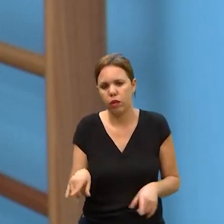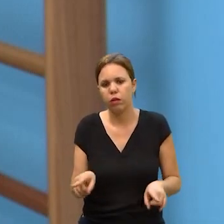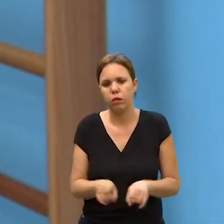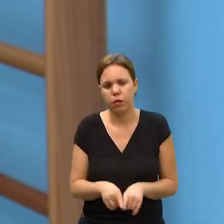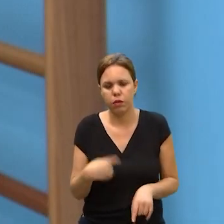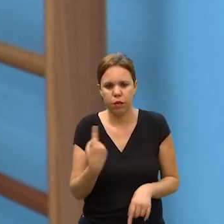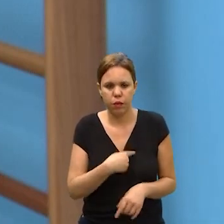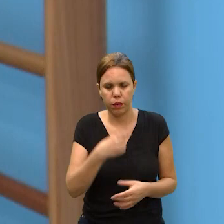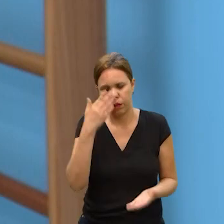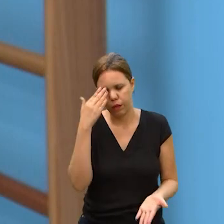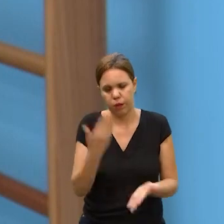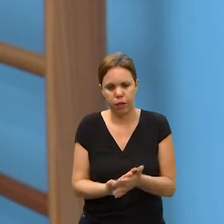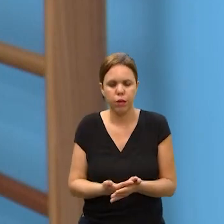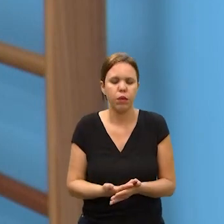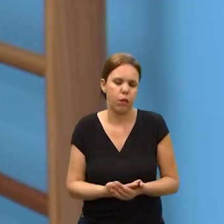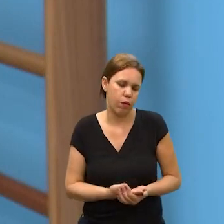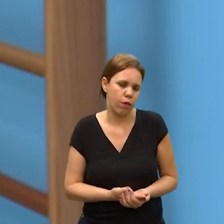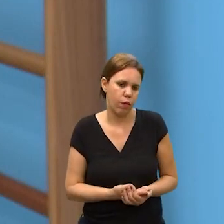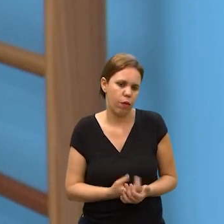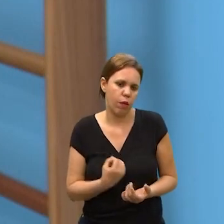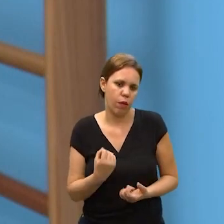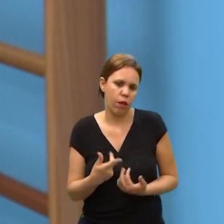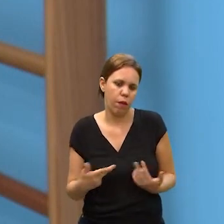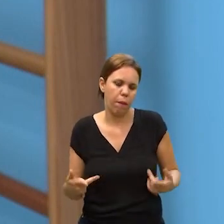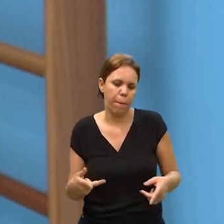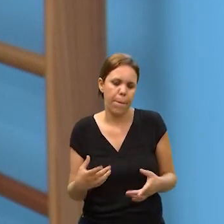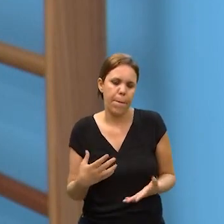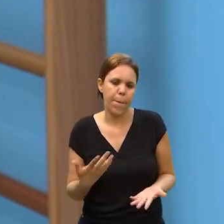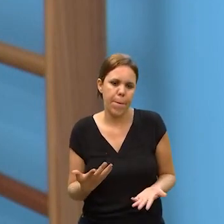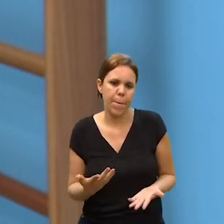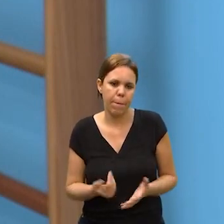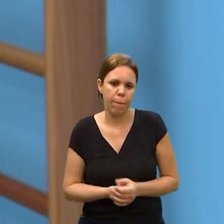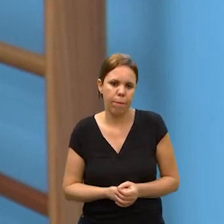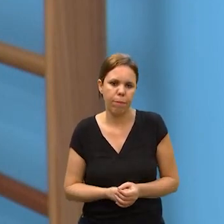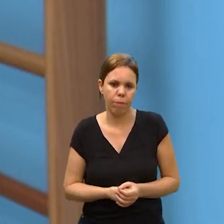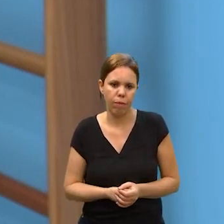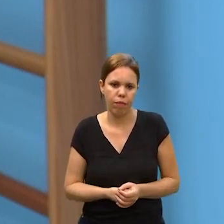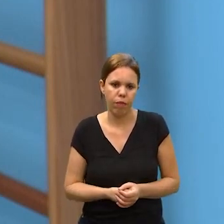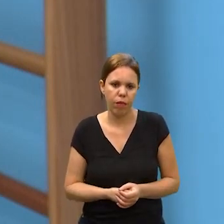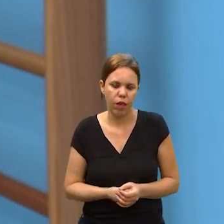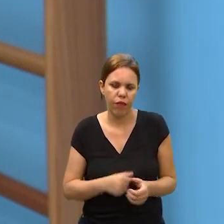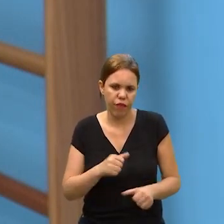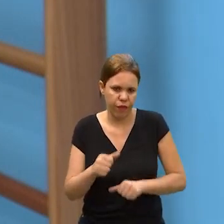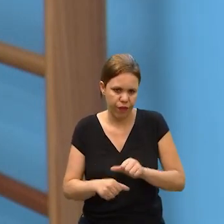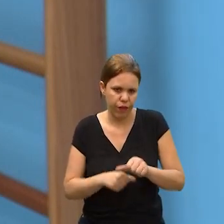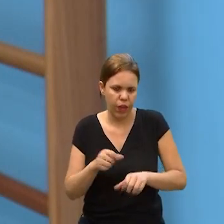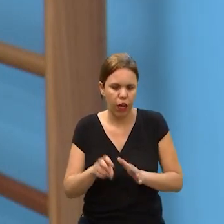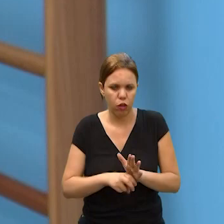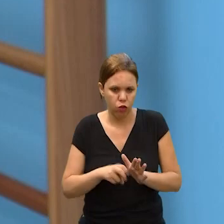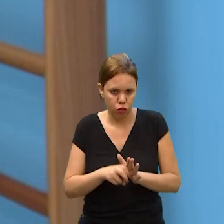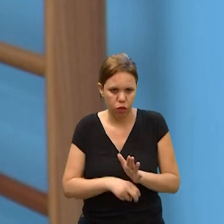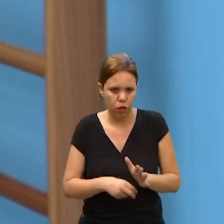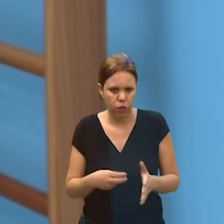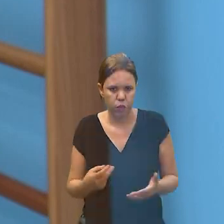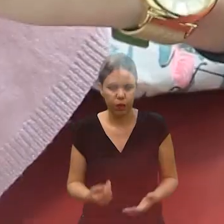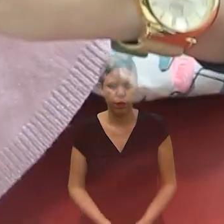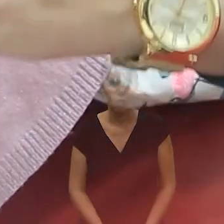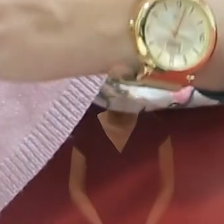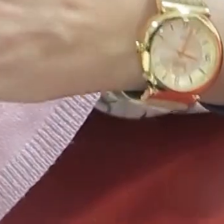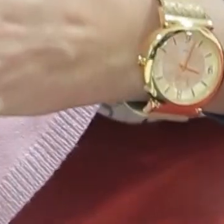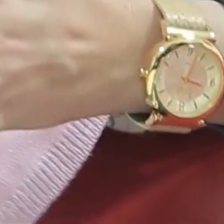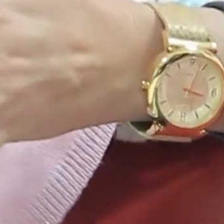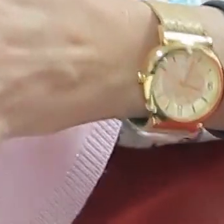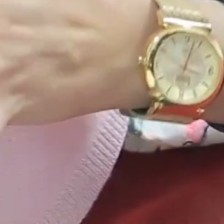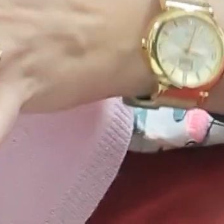outras crianças também que a gente acreditava, mas por algum motivo se tornaram cadeirantes, mas funcional.